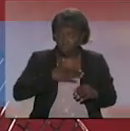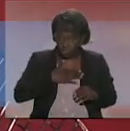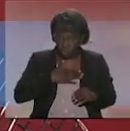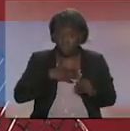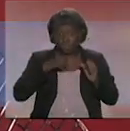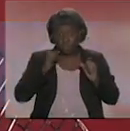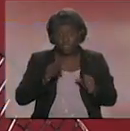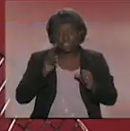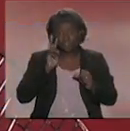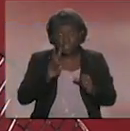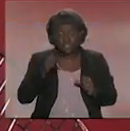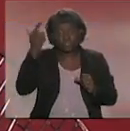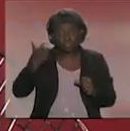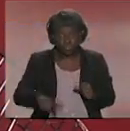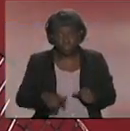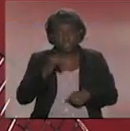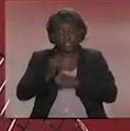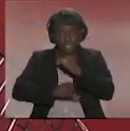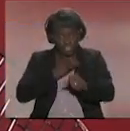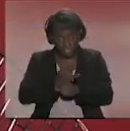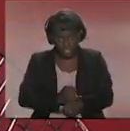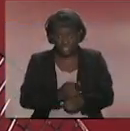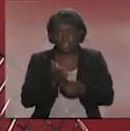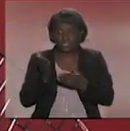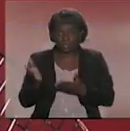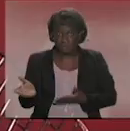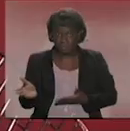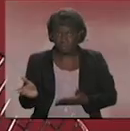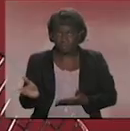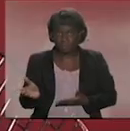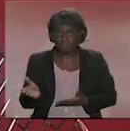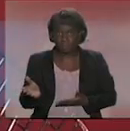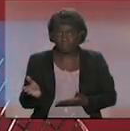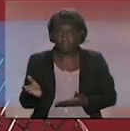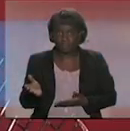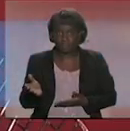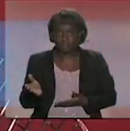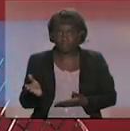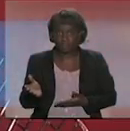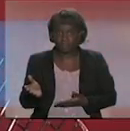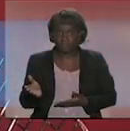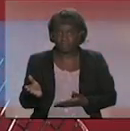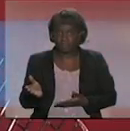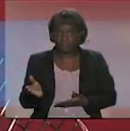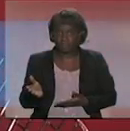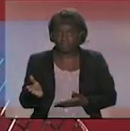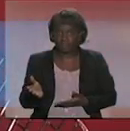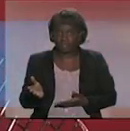Instagram e Twitter. E se você gostou desse programa, pode assisti-lo novamente no site